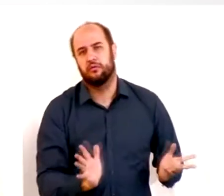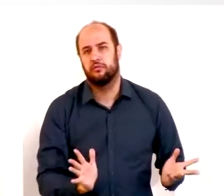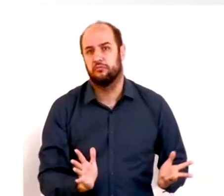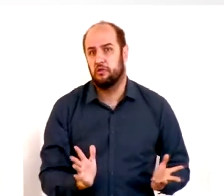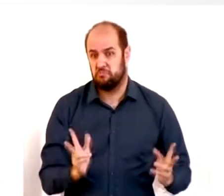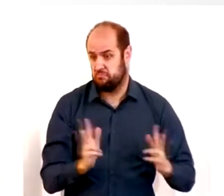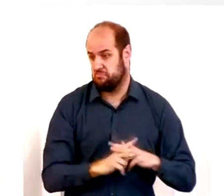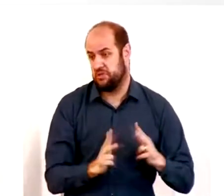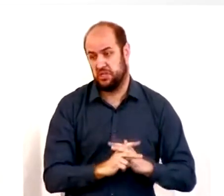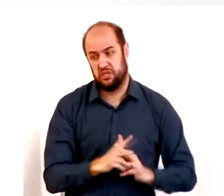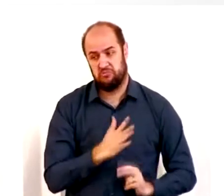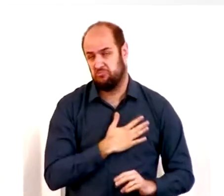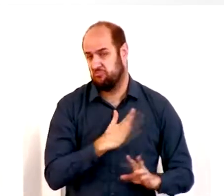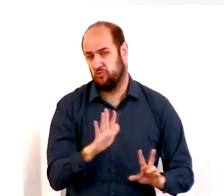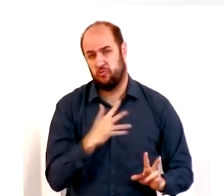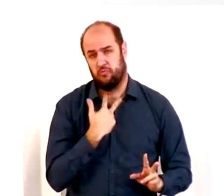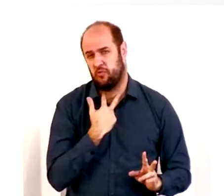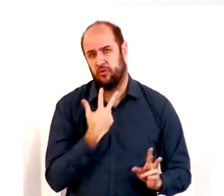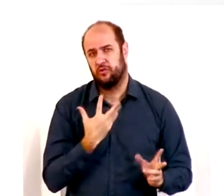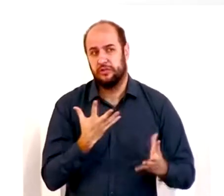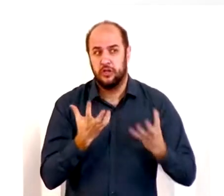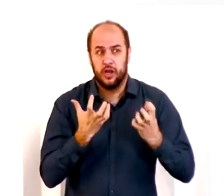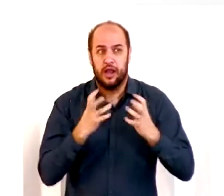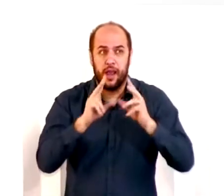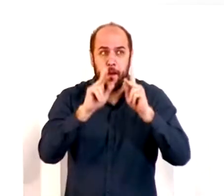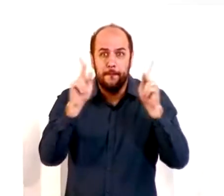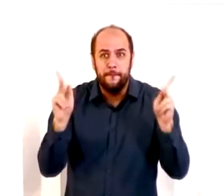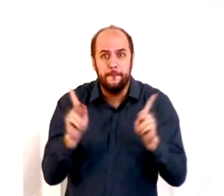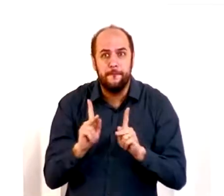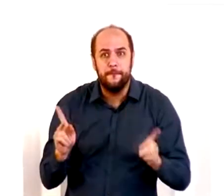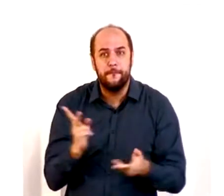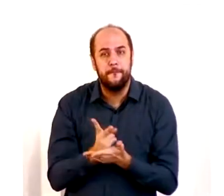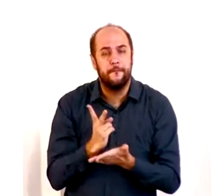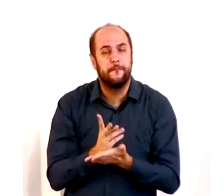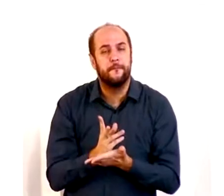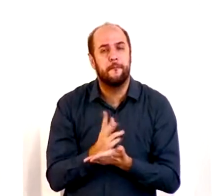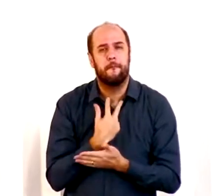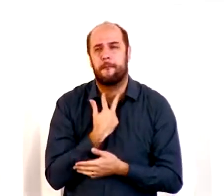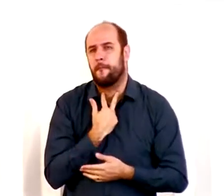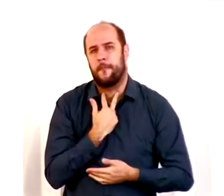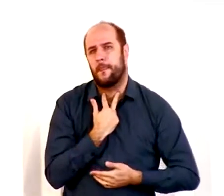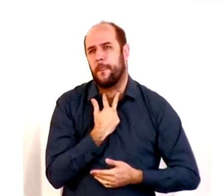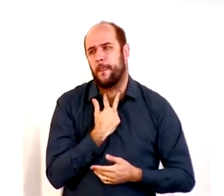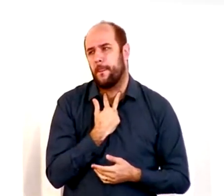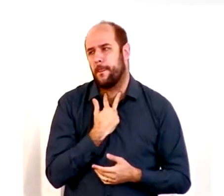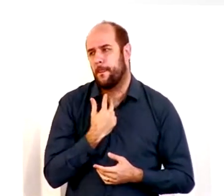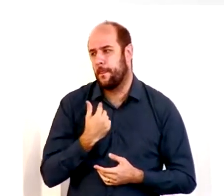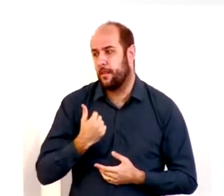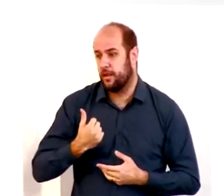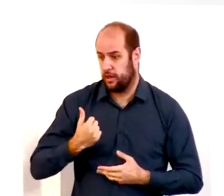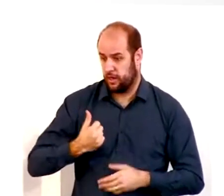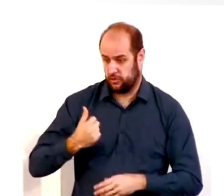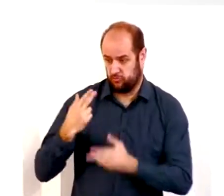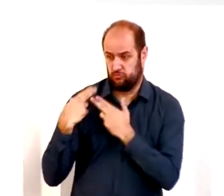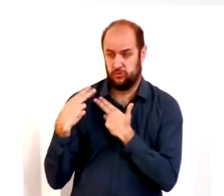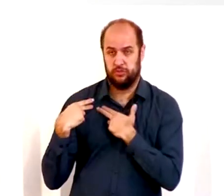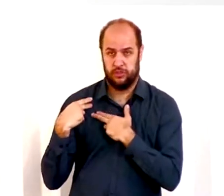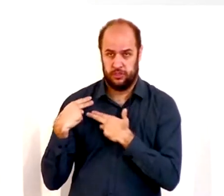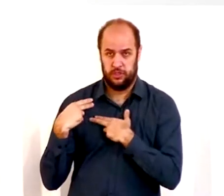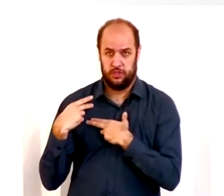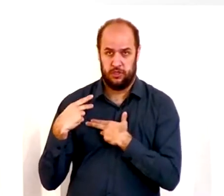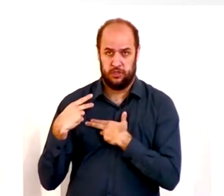de brigas, ele deve gostar de paz, e ele não deve fazer do seu cargo, da sua